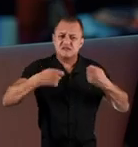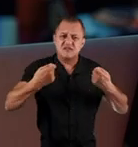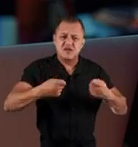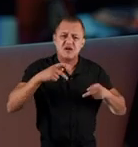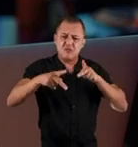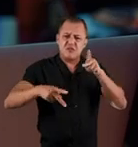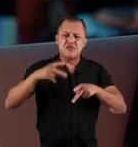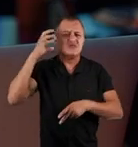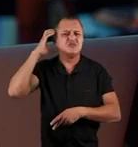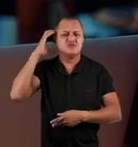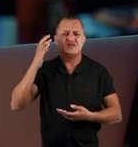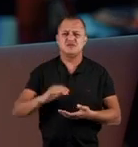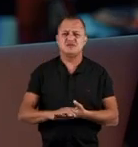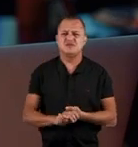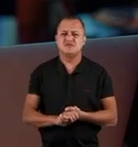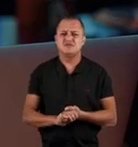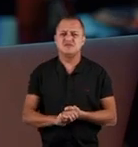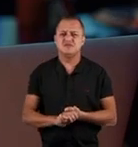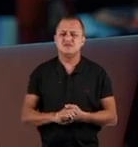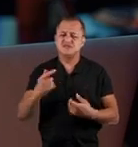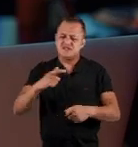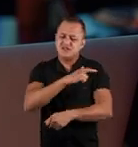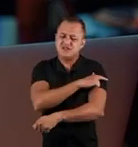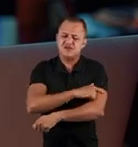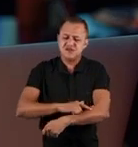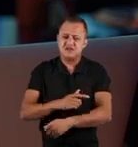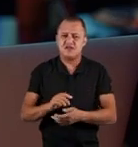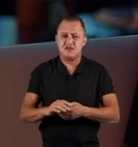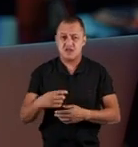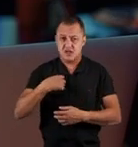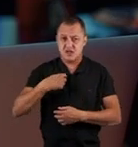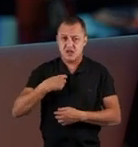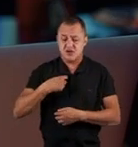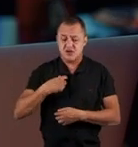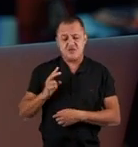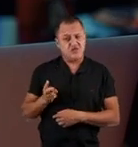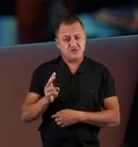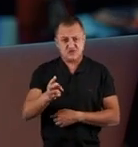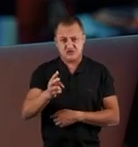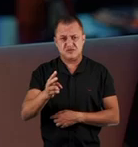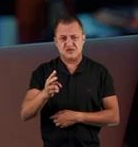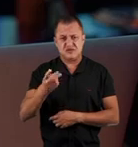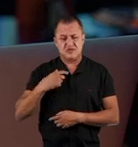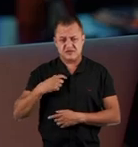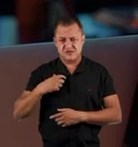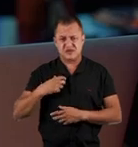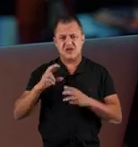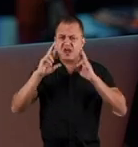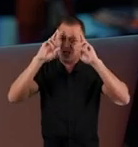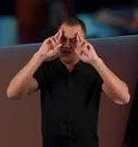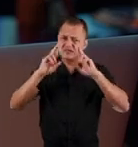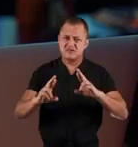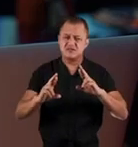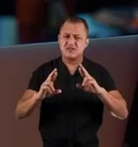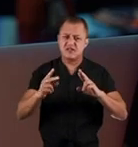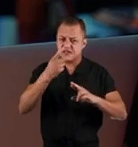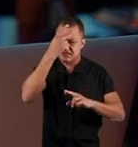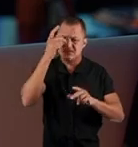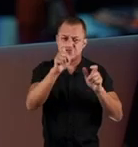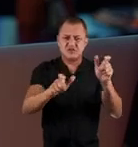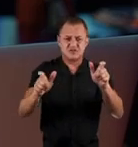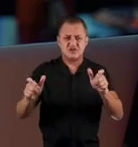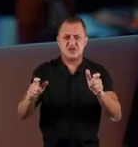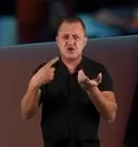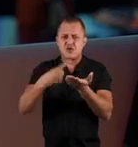essa explicação ao povo Cuiabano tenha compostura e eu vou seguir a minha campanha de respeito à